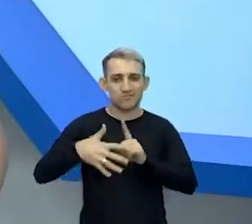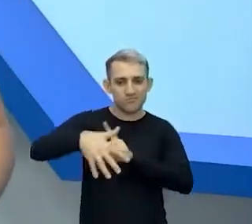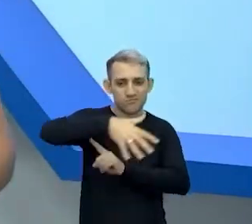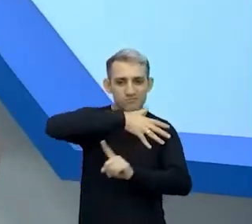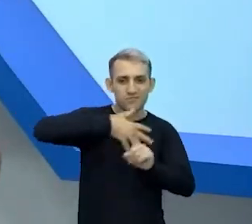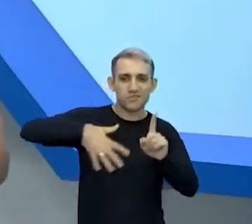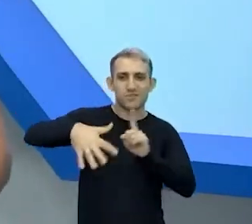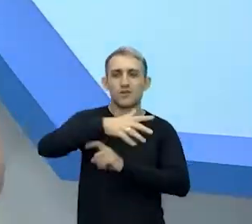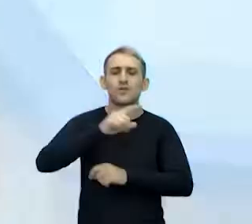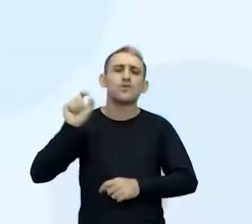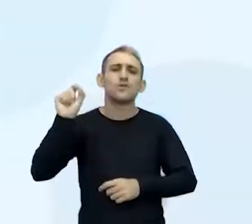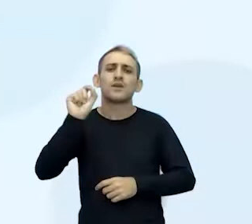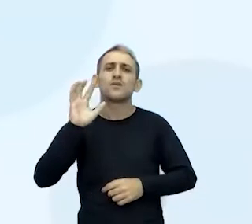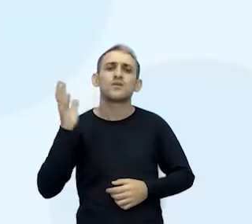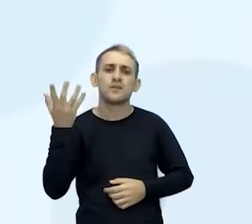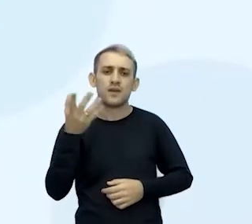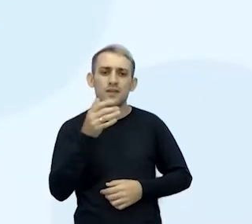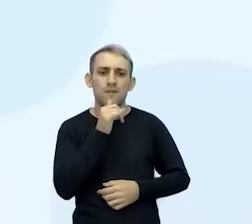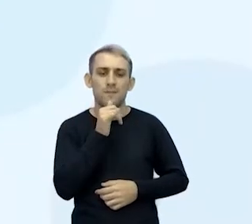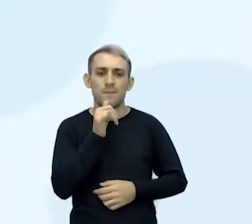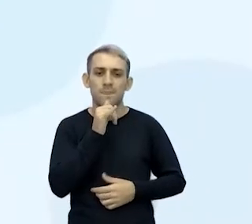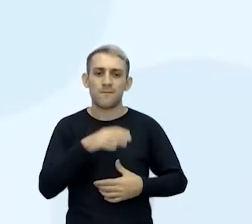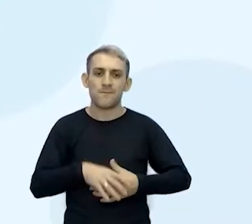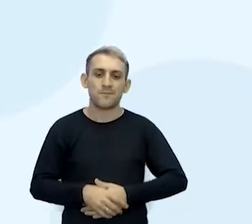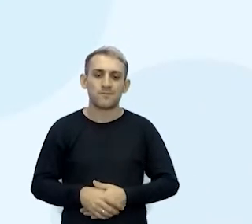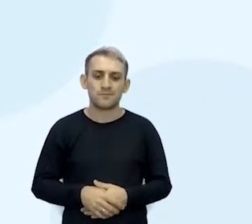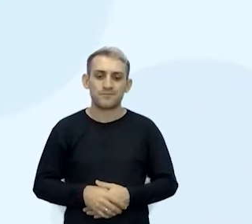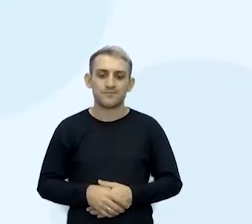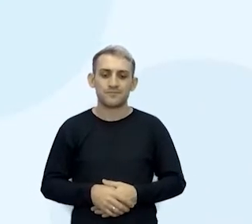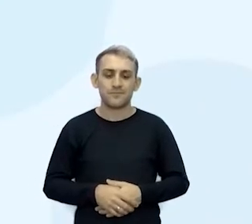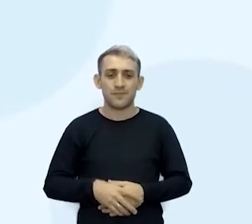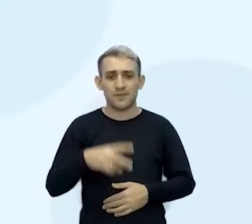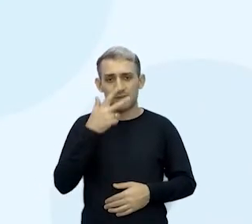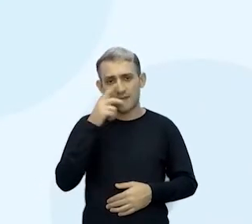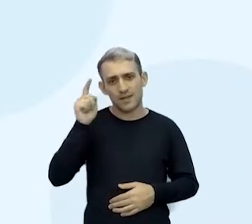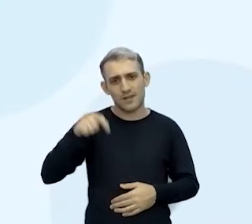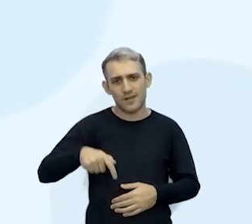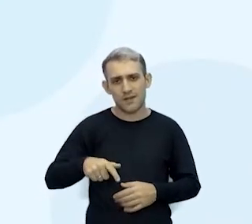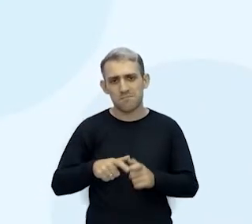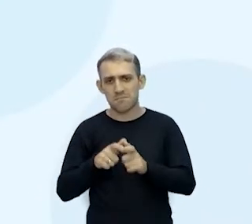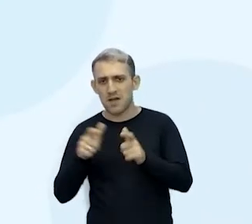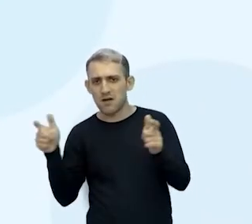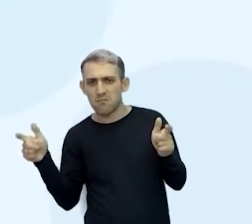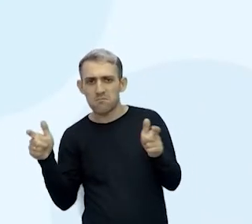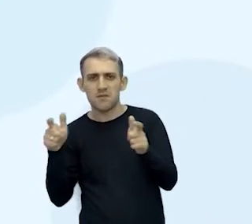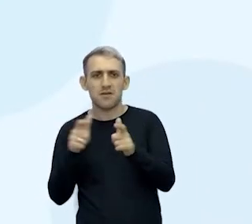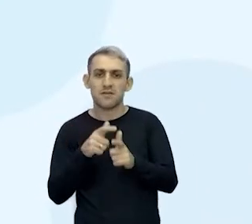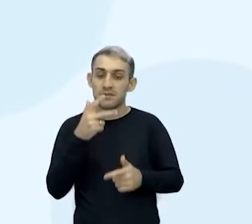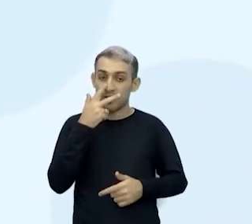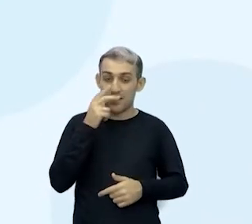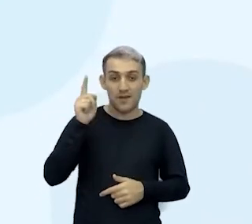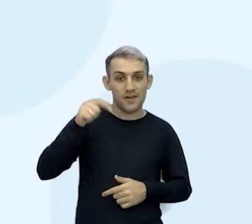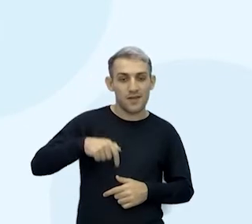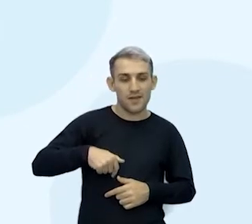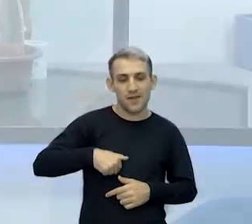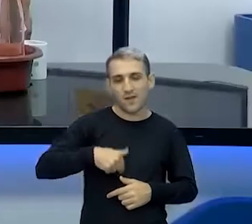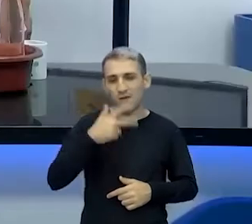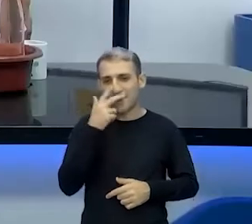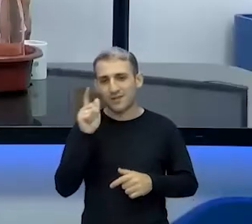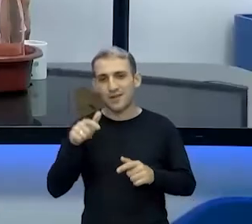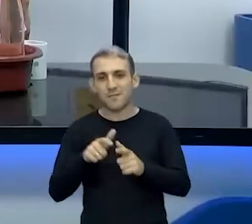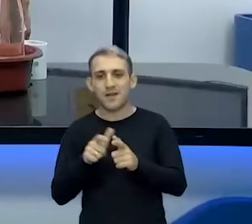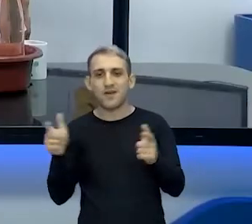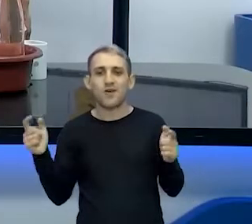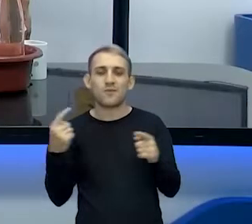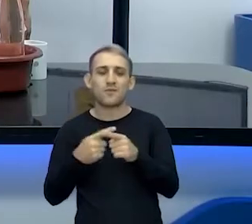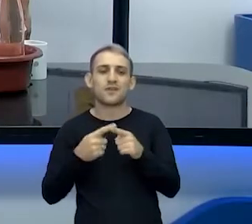que acontece, galerinha? O que acontece? Será que ela é maior ou é menor? Em todos os lados. Eu acho que ela é maior, porque se a gente,